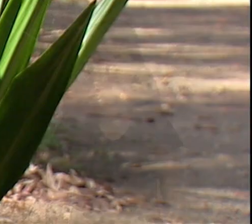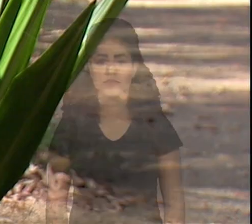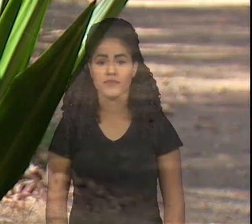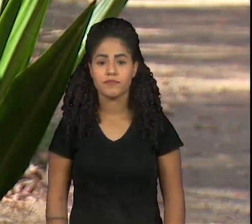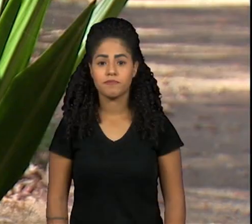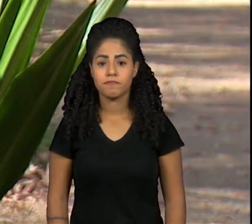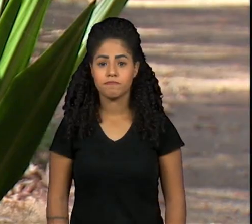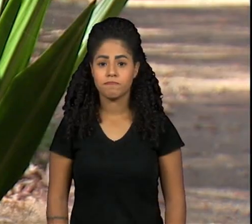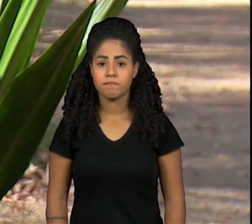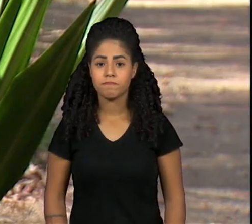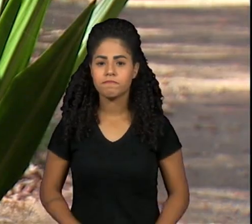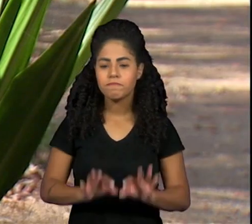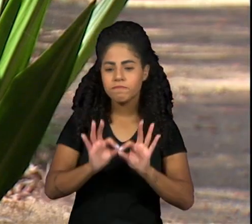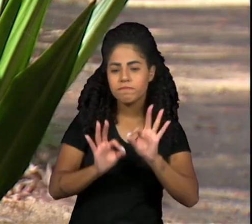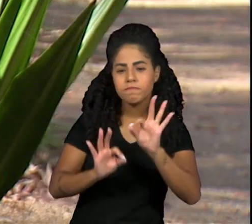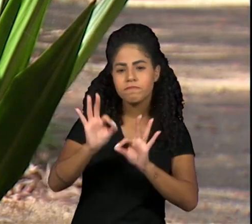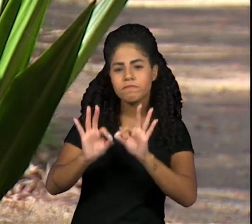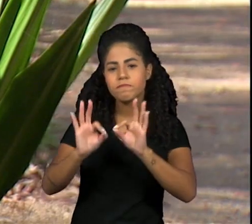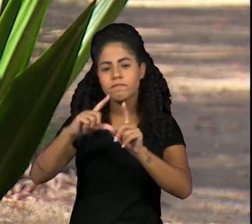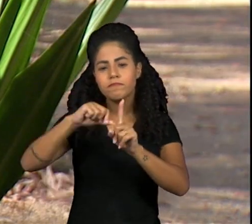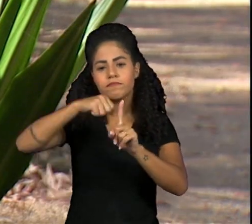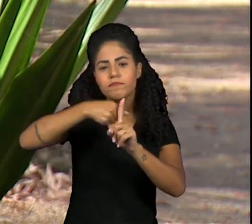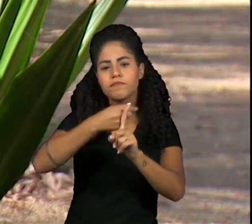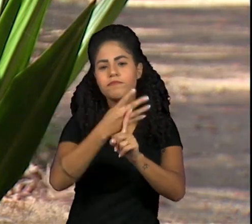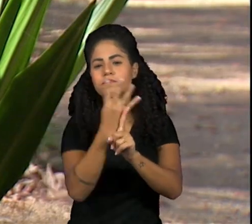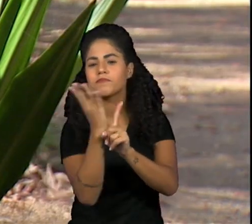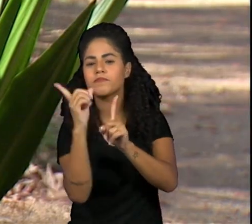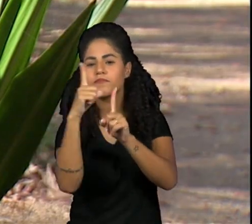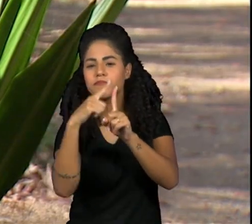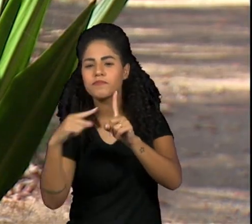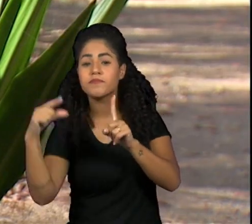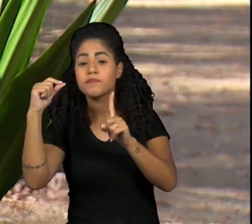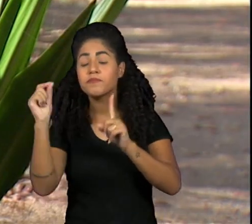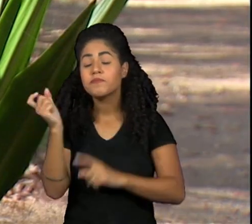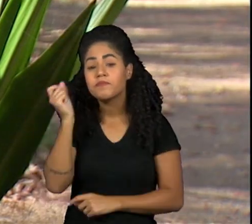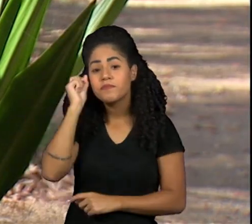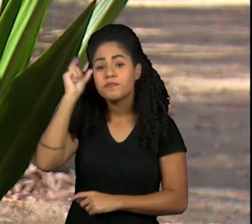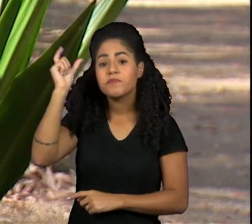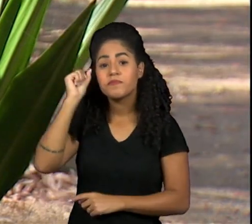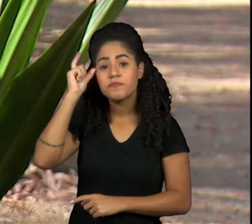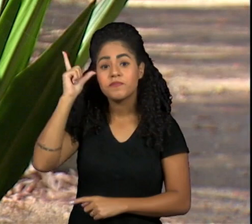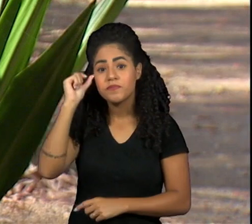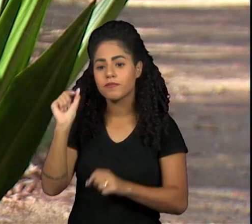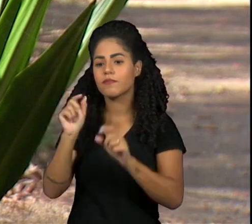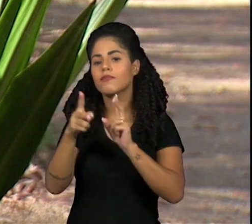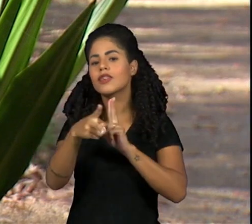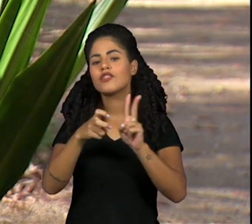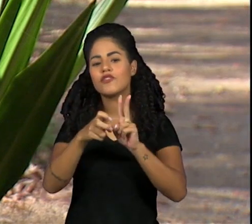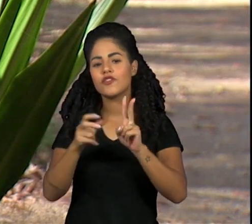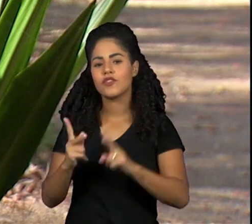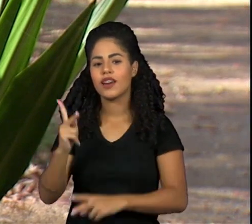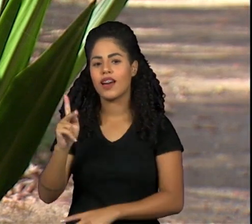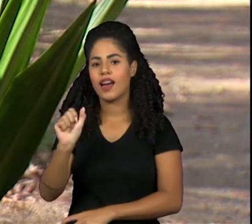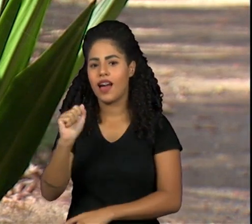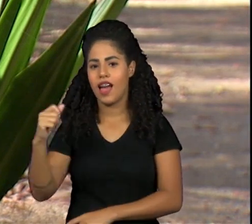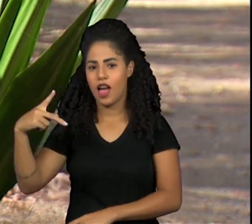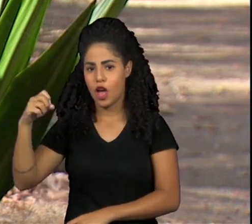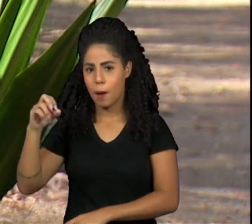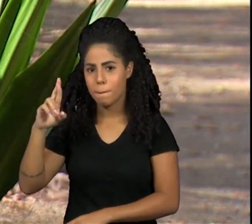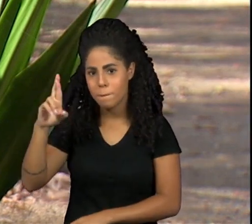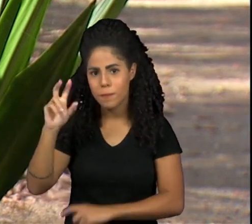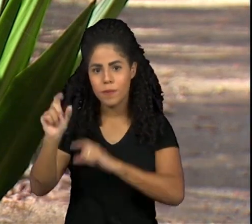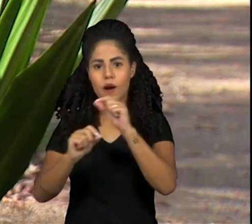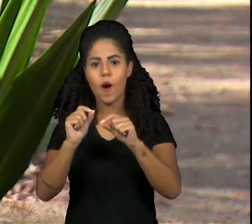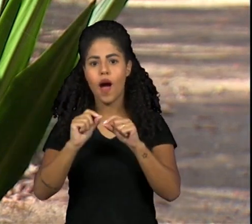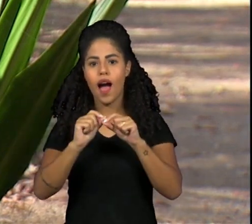A arte plumária é uma das mais belas expressões culturais do povo Kaapor. As obras, conhecidas